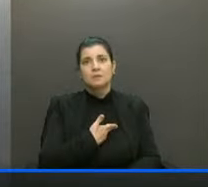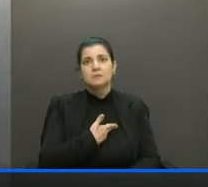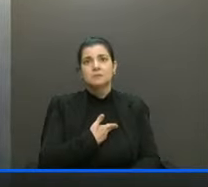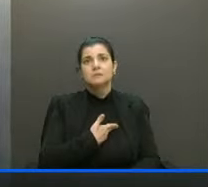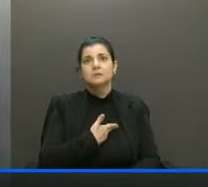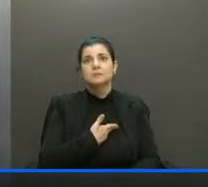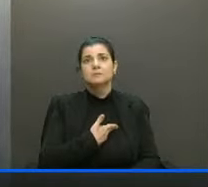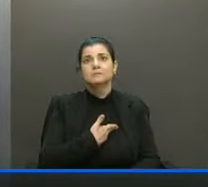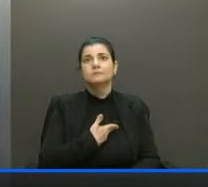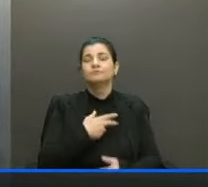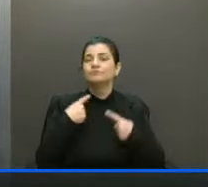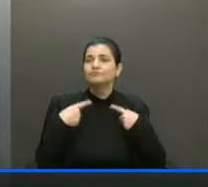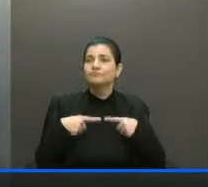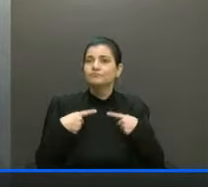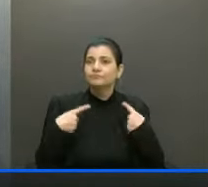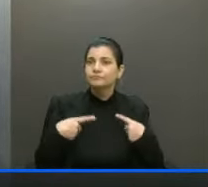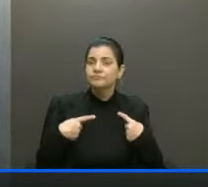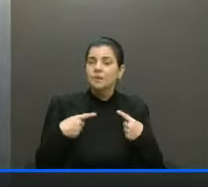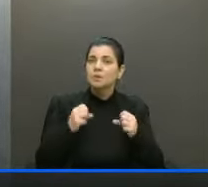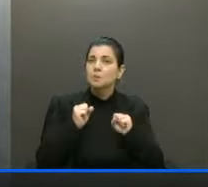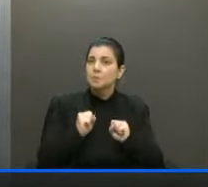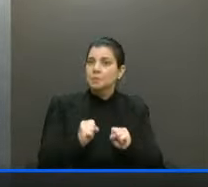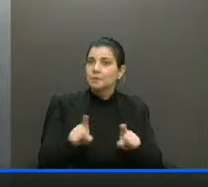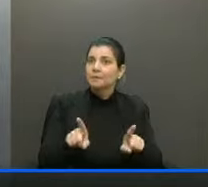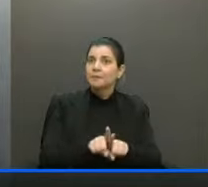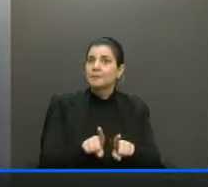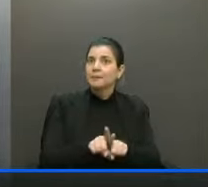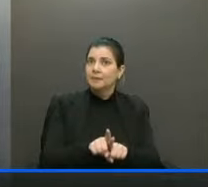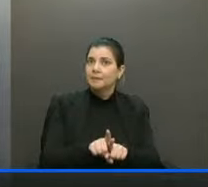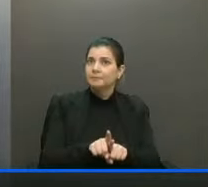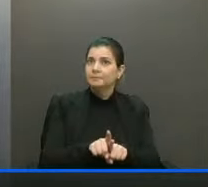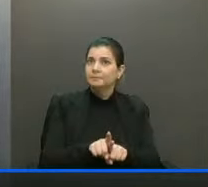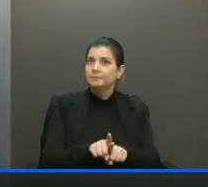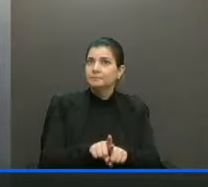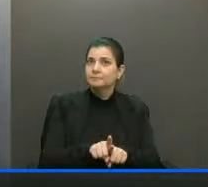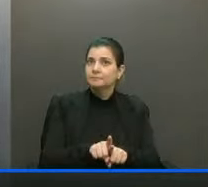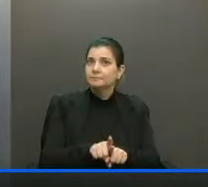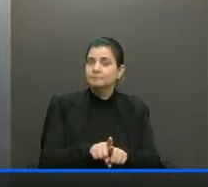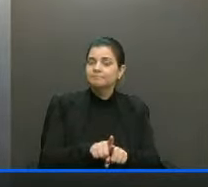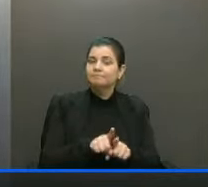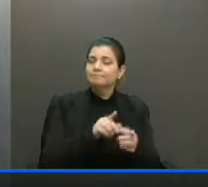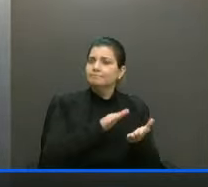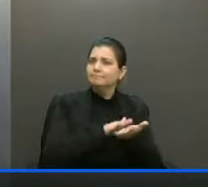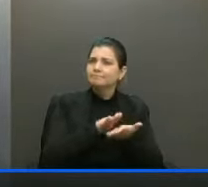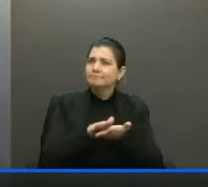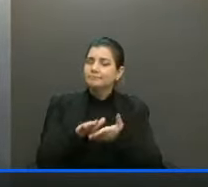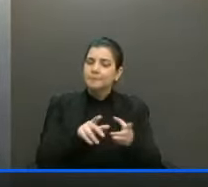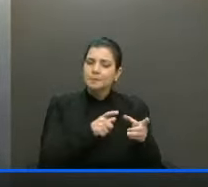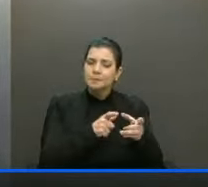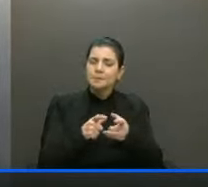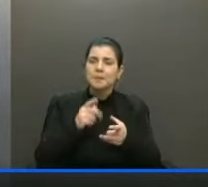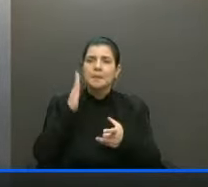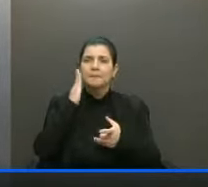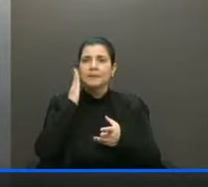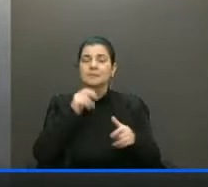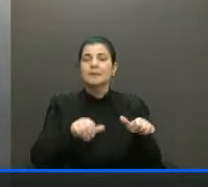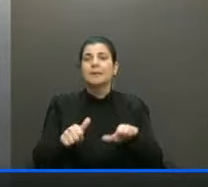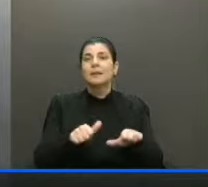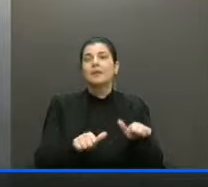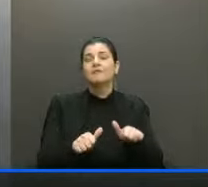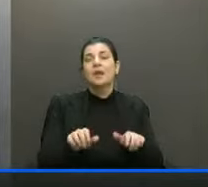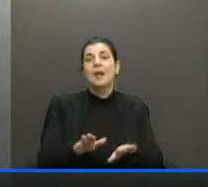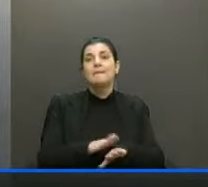né, de diálogo, da gente poder também cada um para o seu espaço, para poder pensar e qualificar